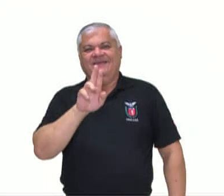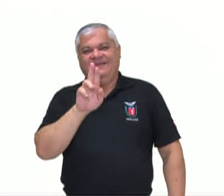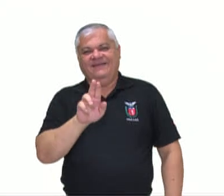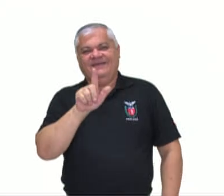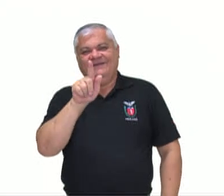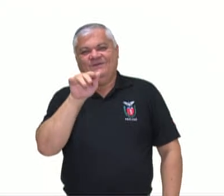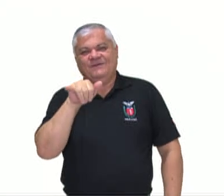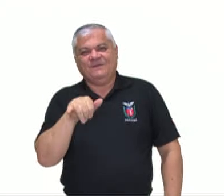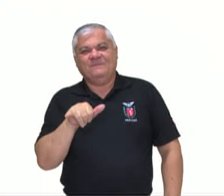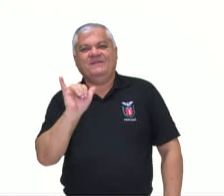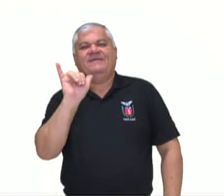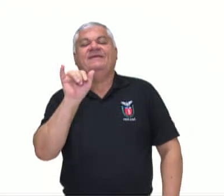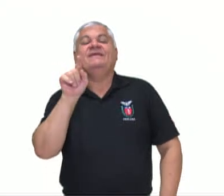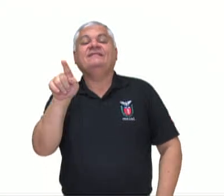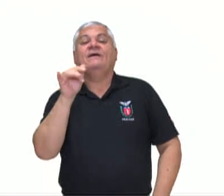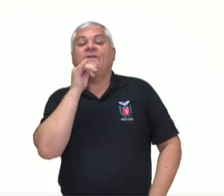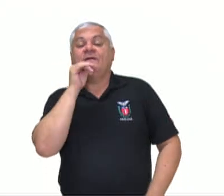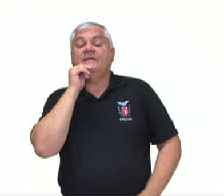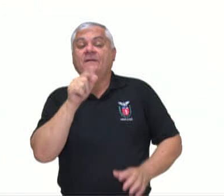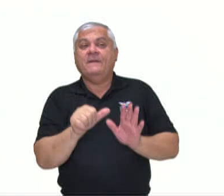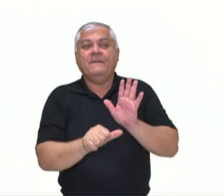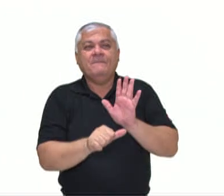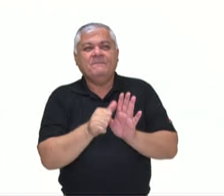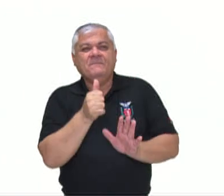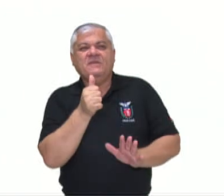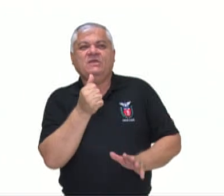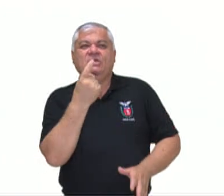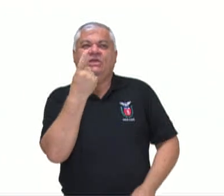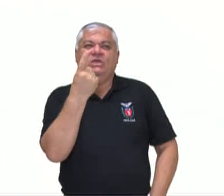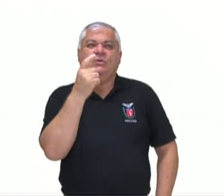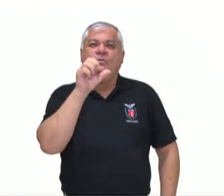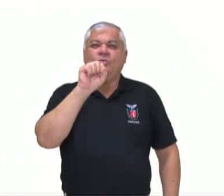vai ter as primeiras regras. Em